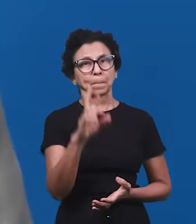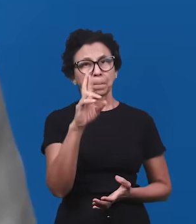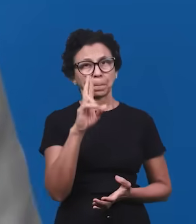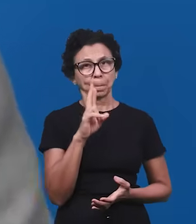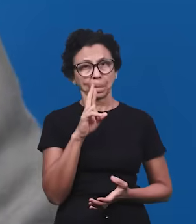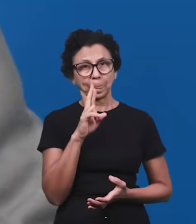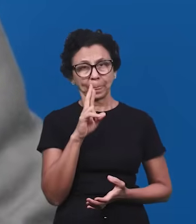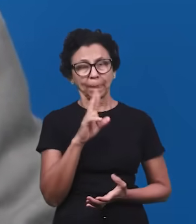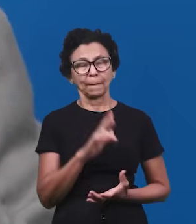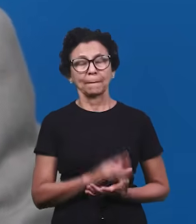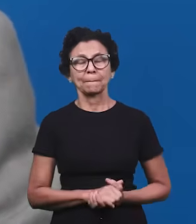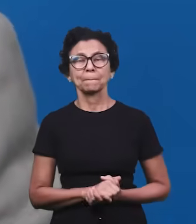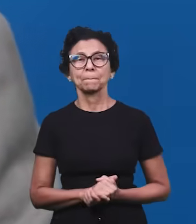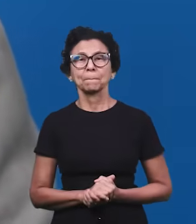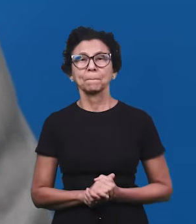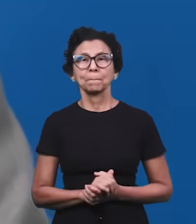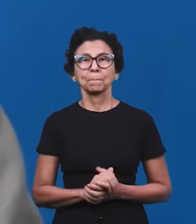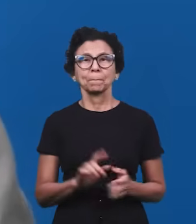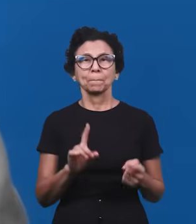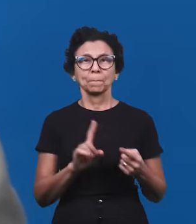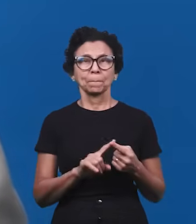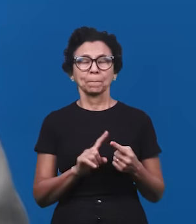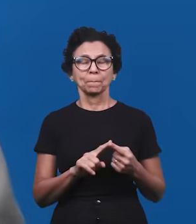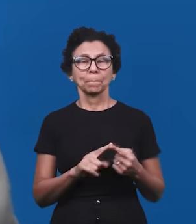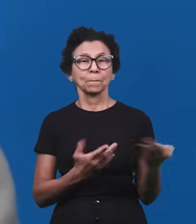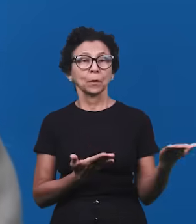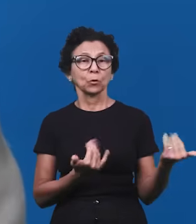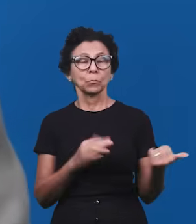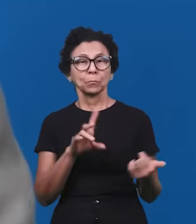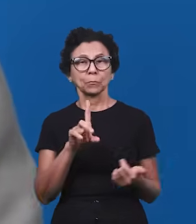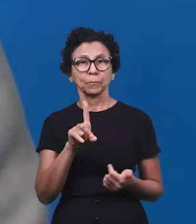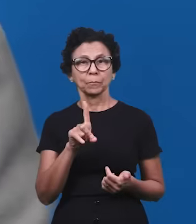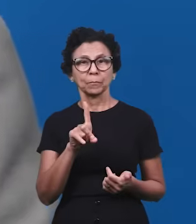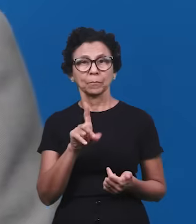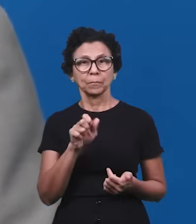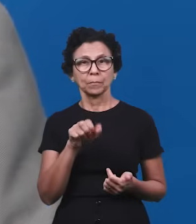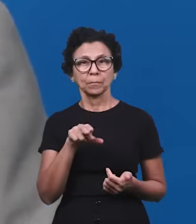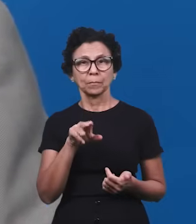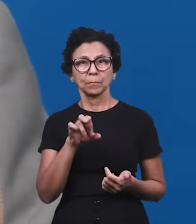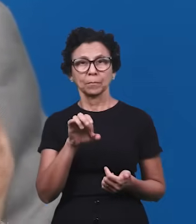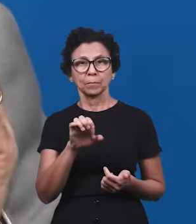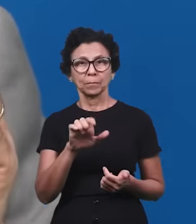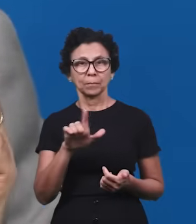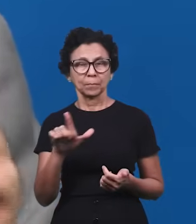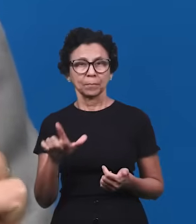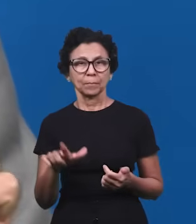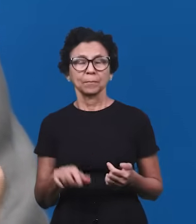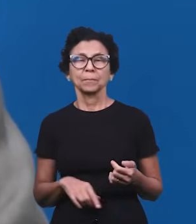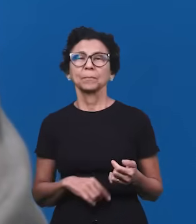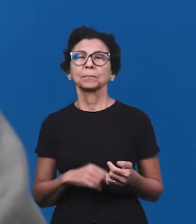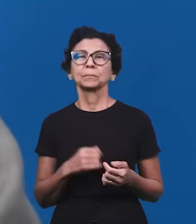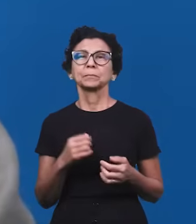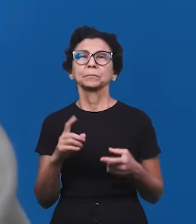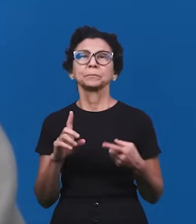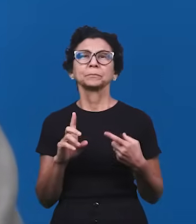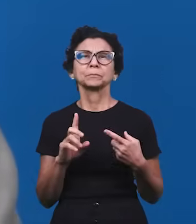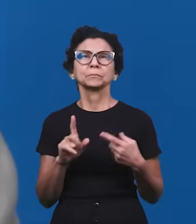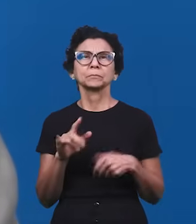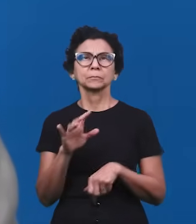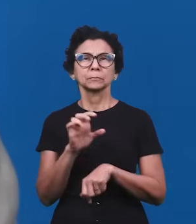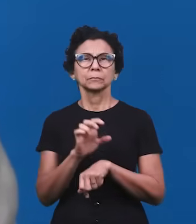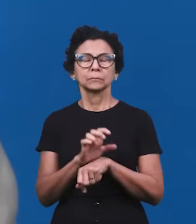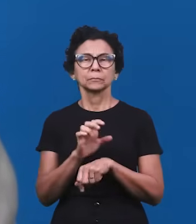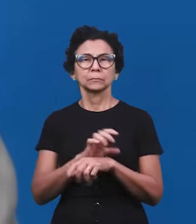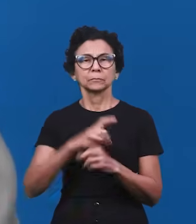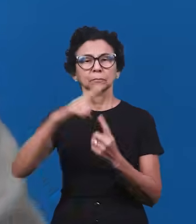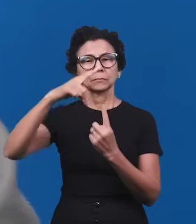3 tópicos, serão as seguintes pessoas. Nós teremos o jovem Daniel Cabral, que vai responder a letra A, ele é de Araguaína, no